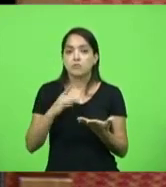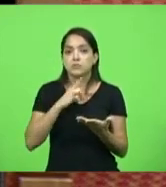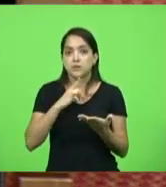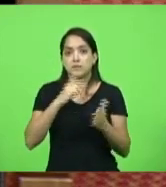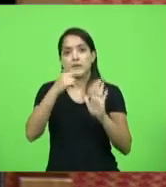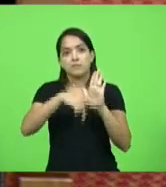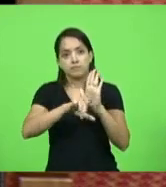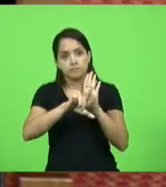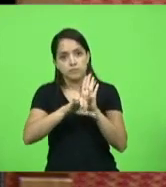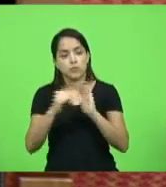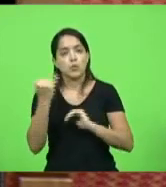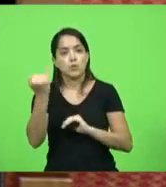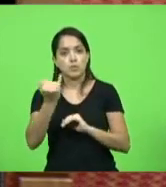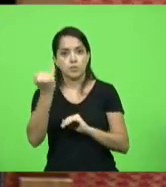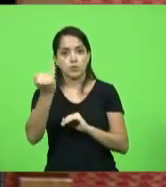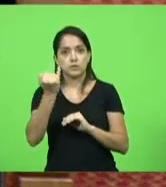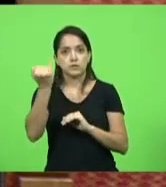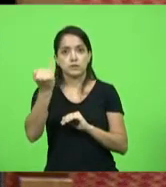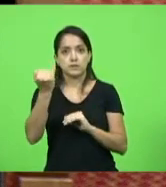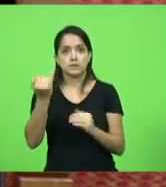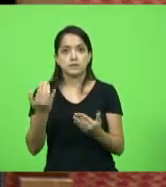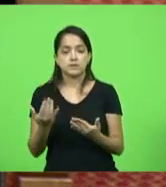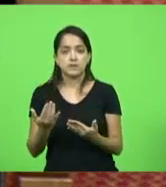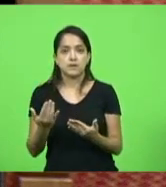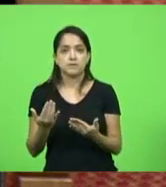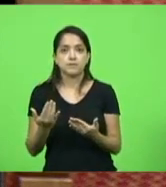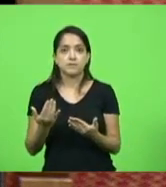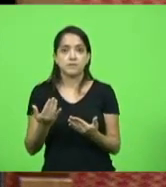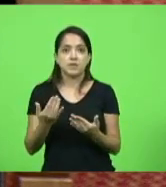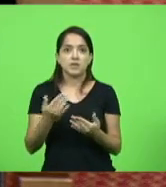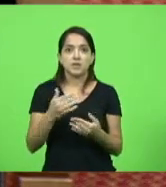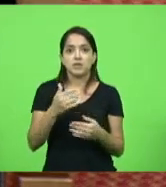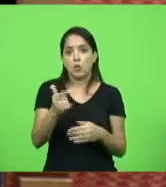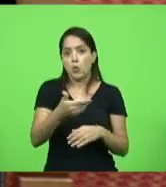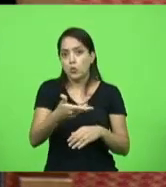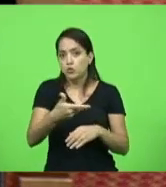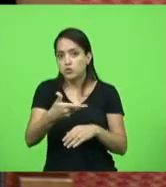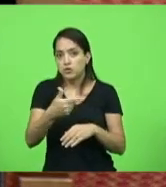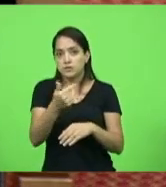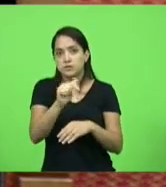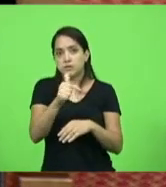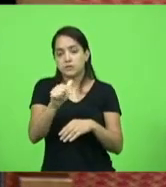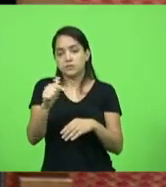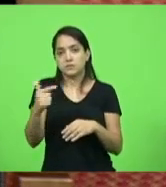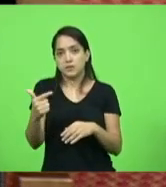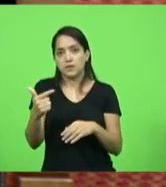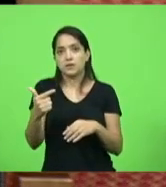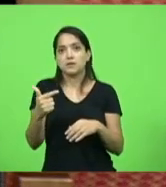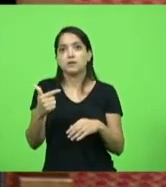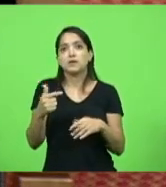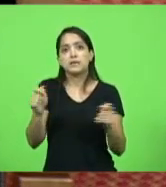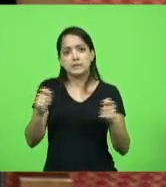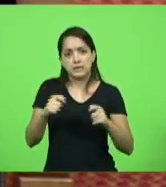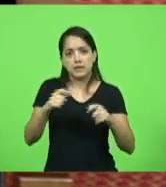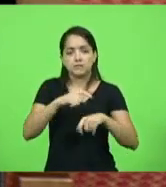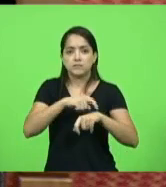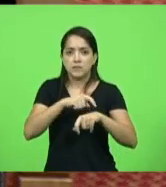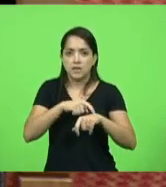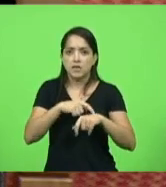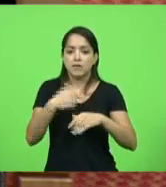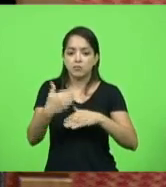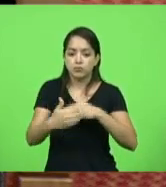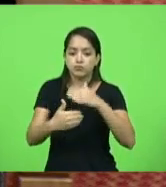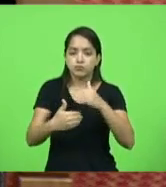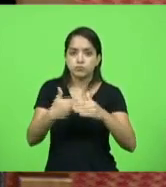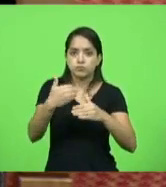sua importância e não tendo tanta urgência, nós podemos dar o devido tempo para que a